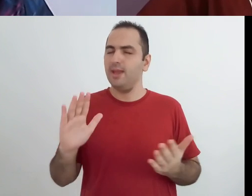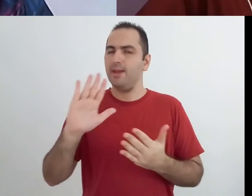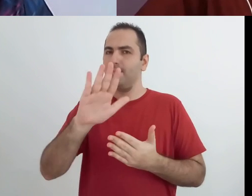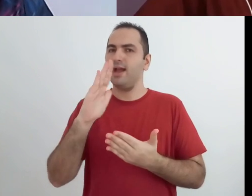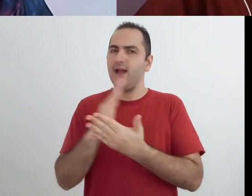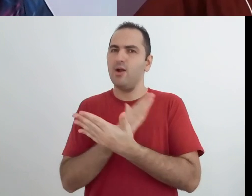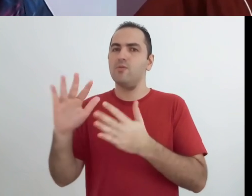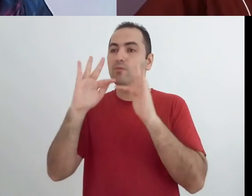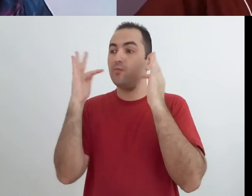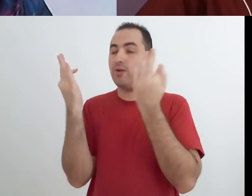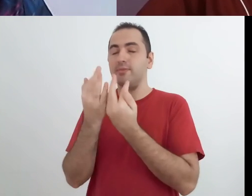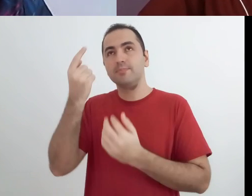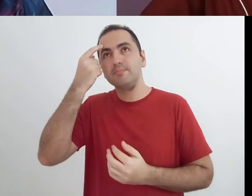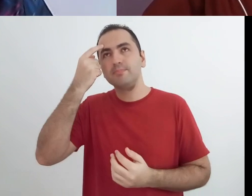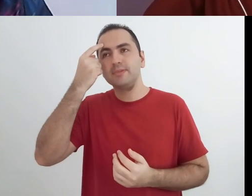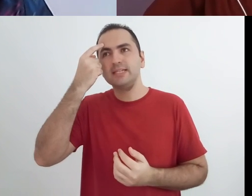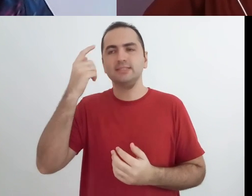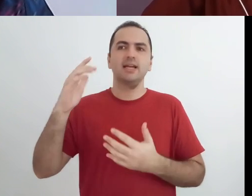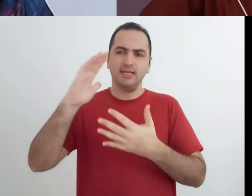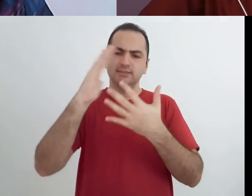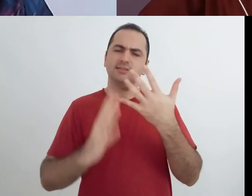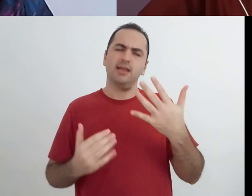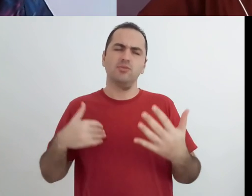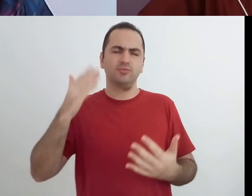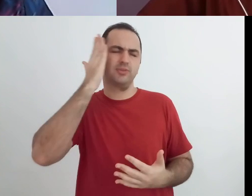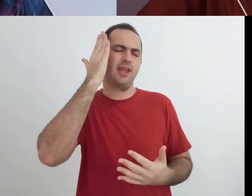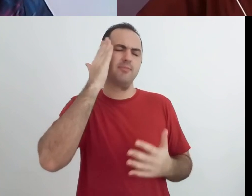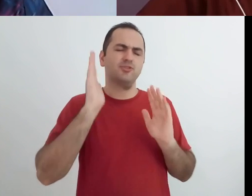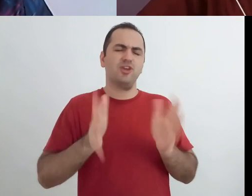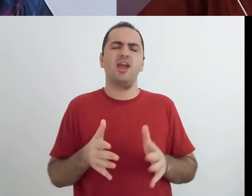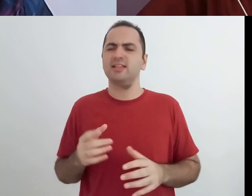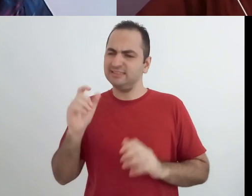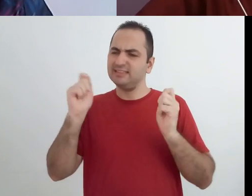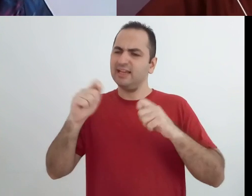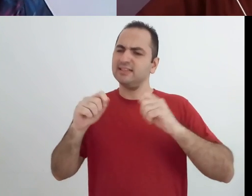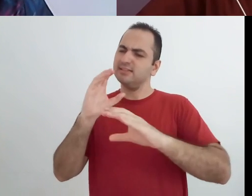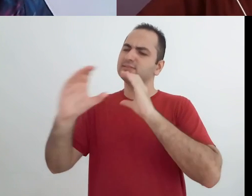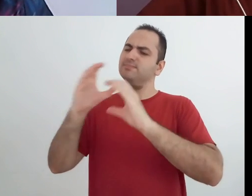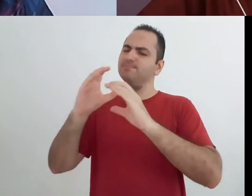né? Mas e aí, tem alguma dica para essas pessoas que pensam isso?